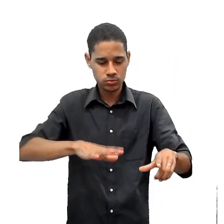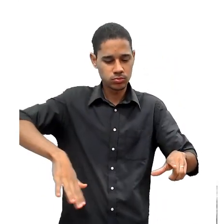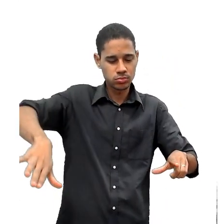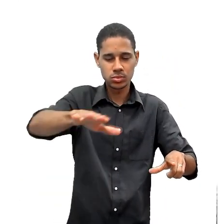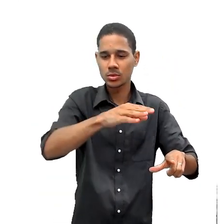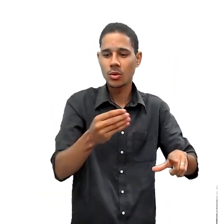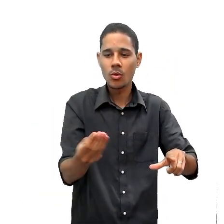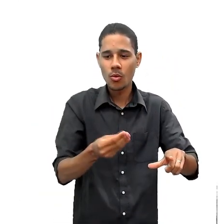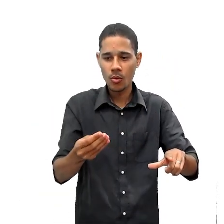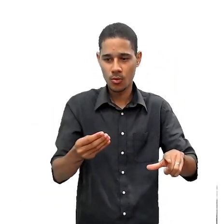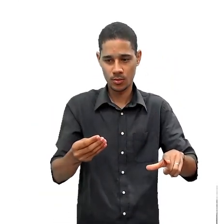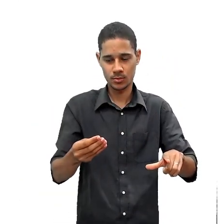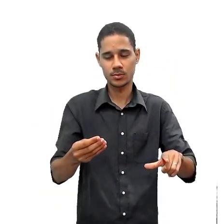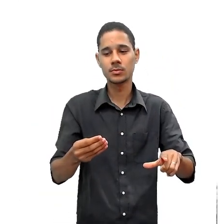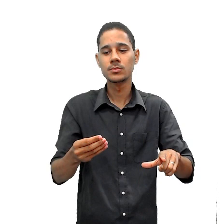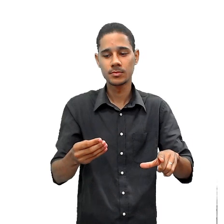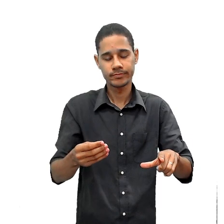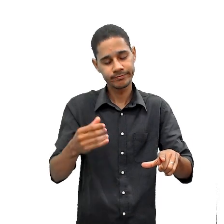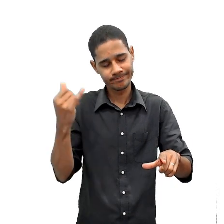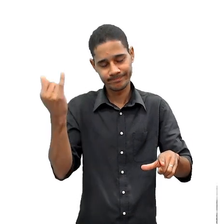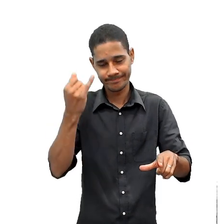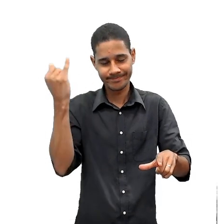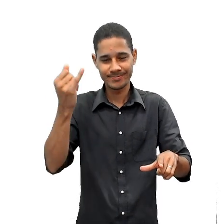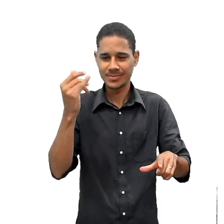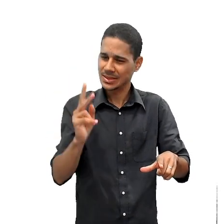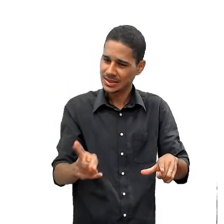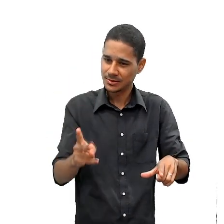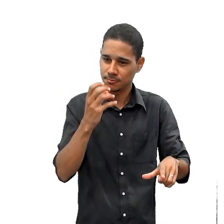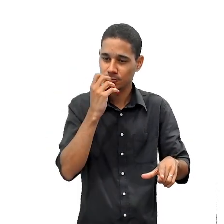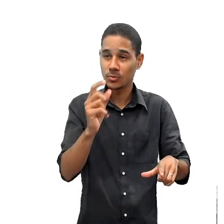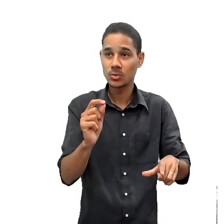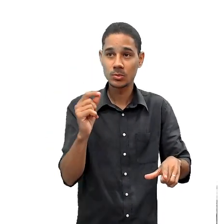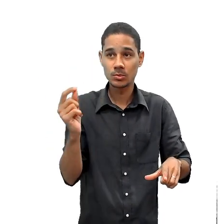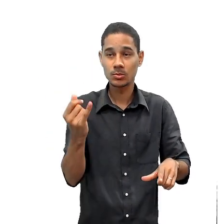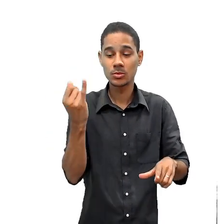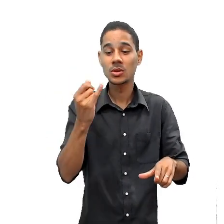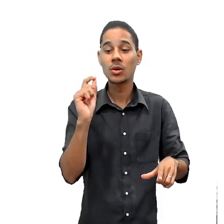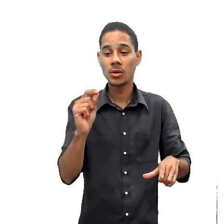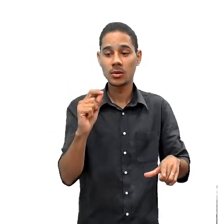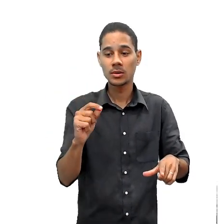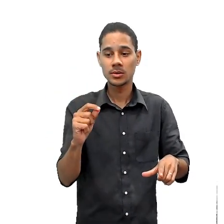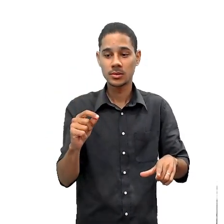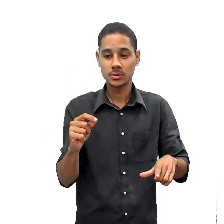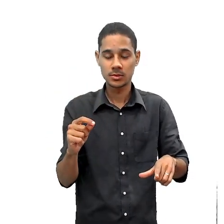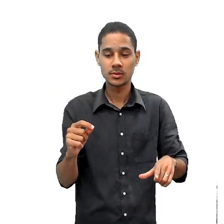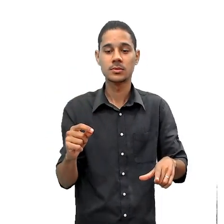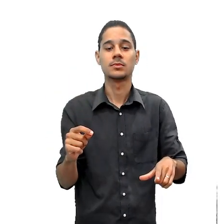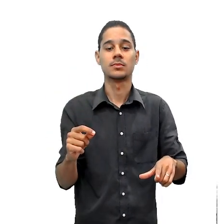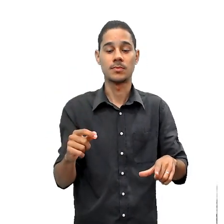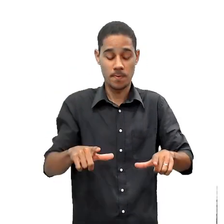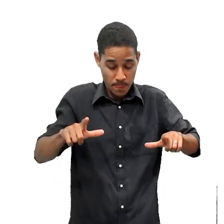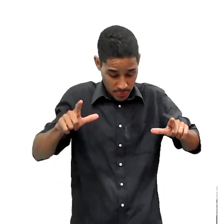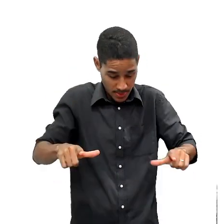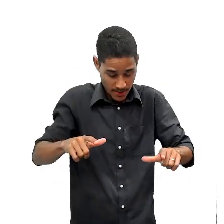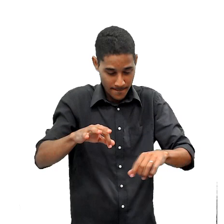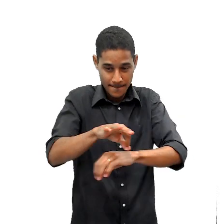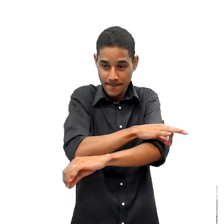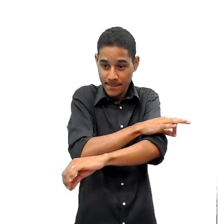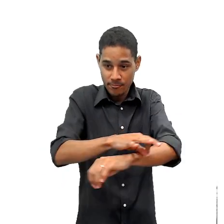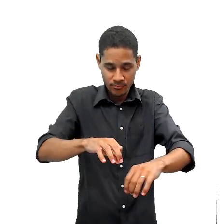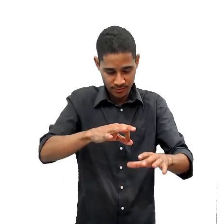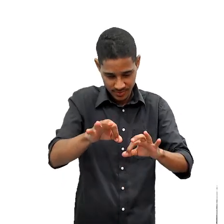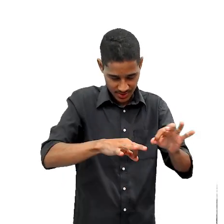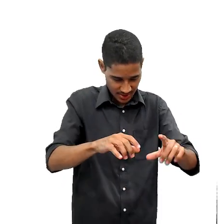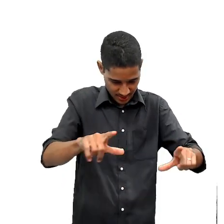terreno. Né? Mas é sempre bom, é sempre muito importante a gente ter essa leitura plena do projeto de arquitetura,